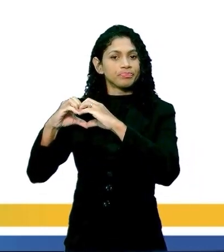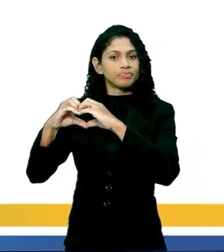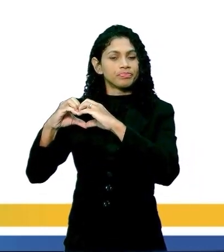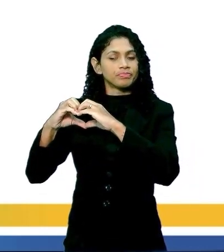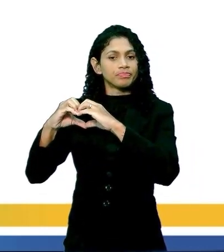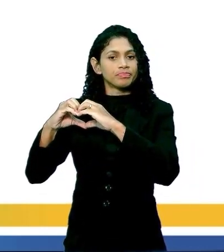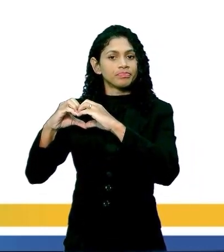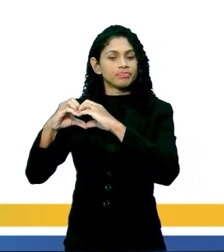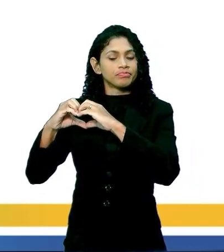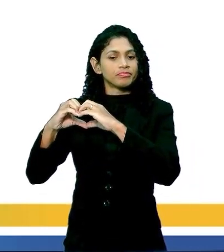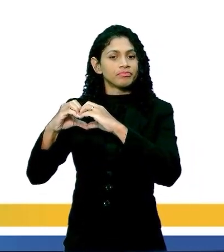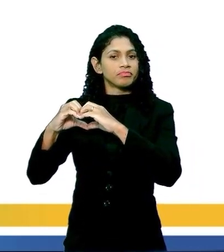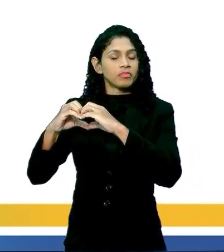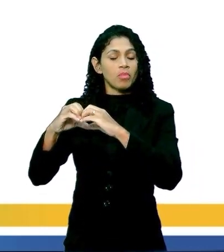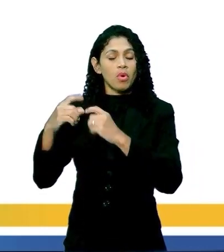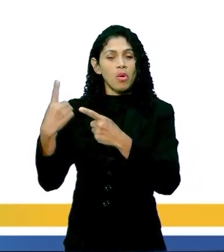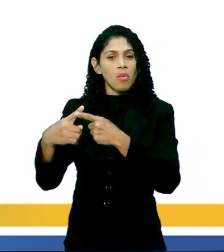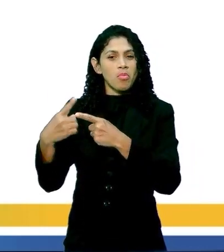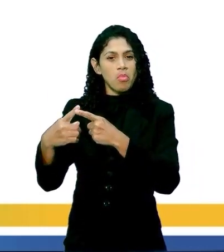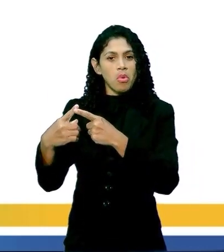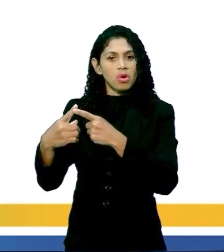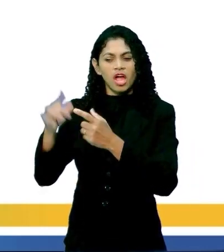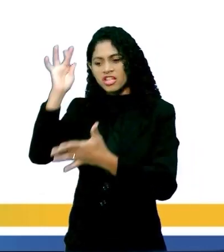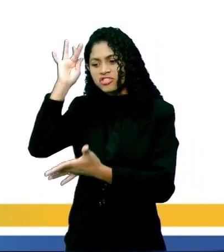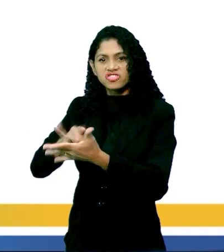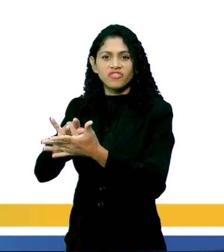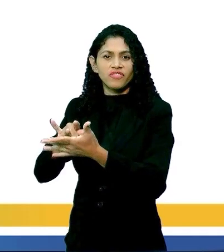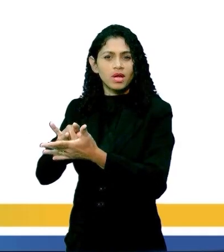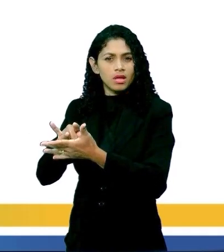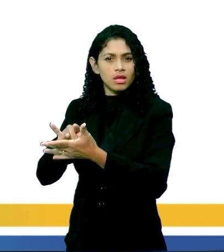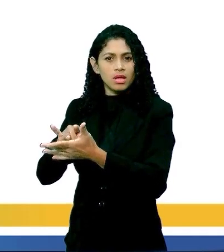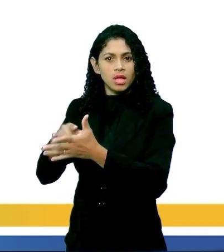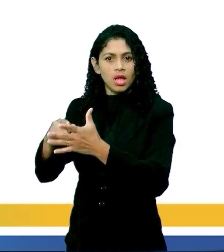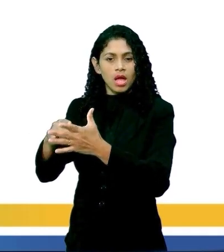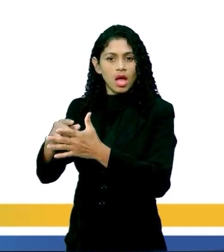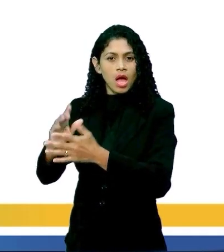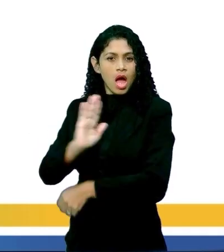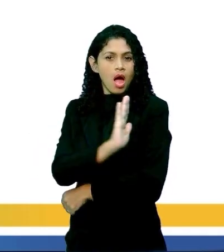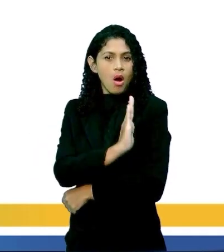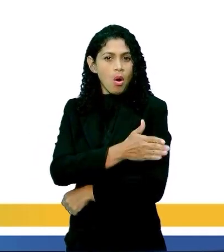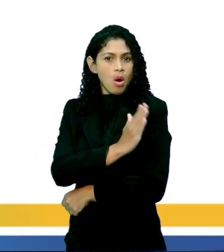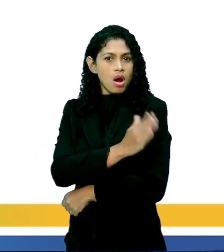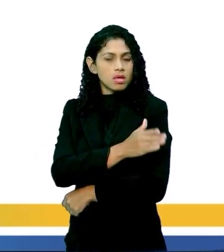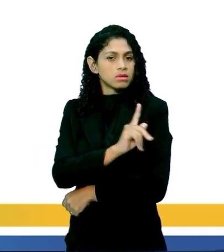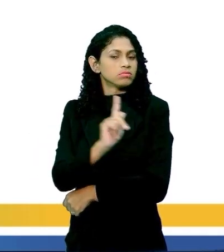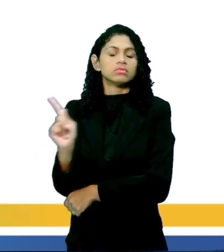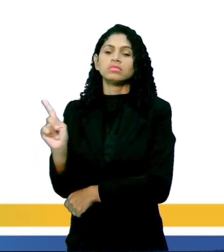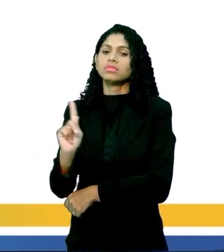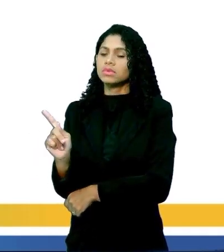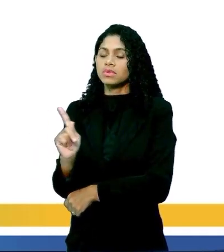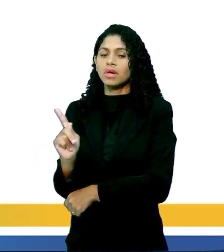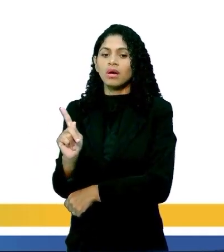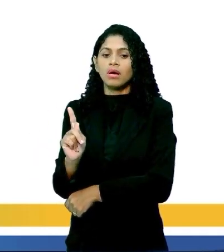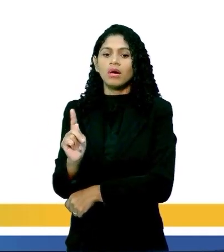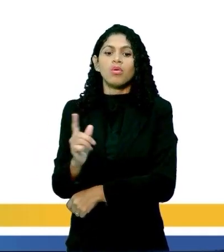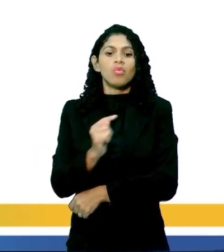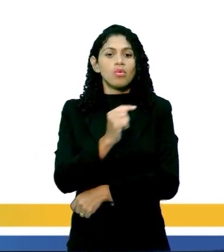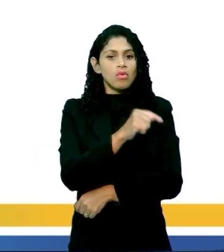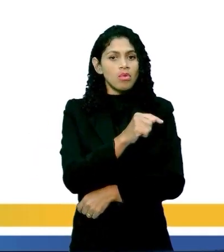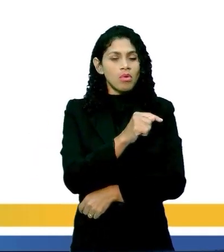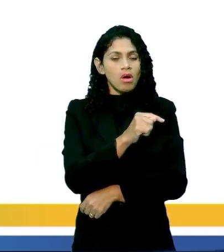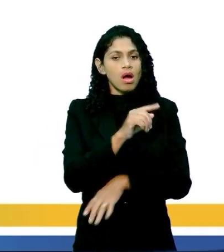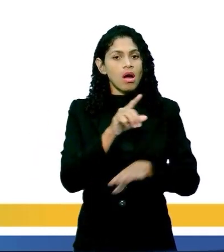de coração não é de fato o coração do órgão humano, tem um outro sentido, não o sentido